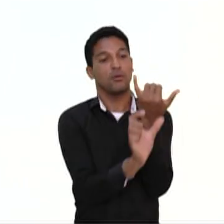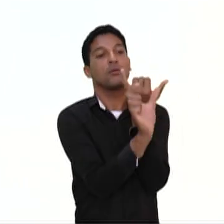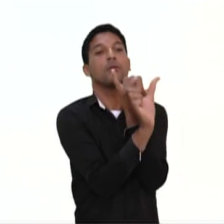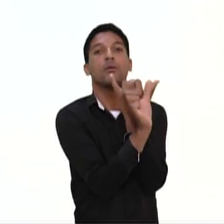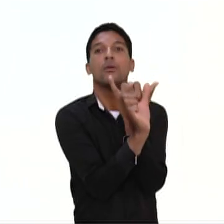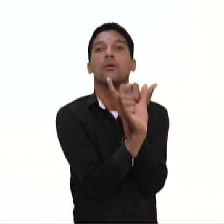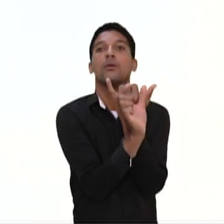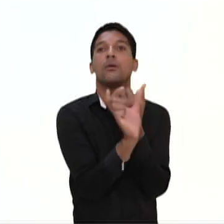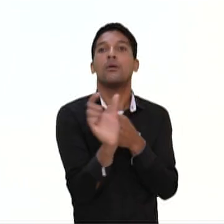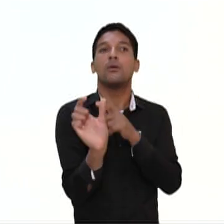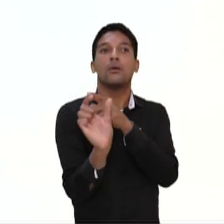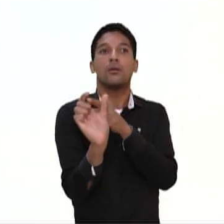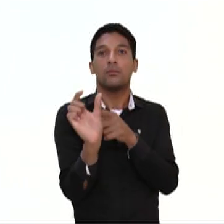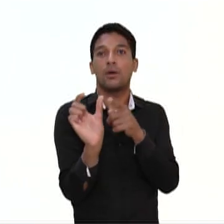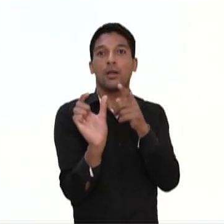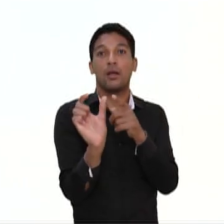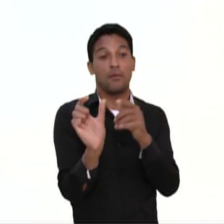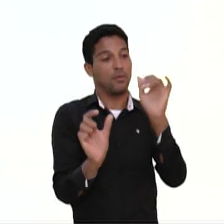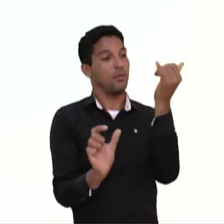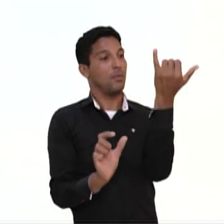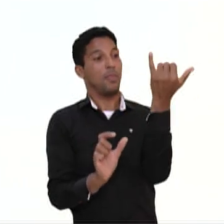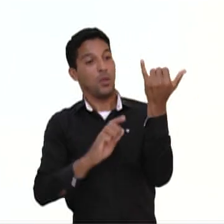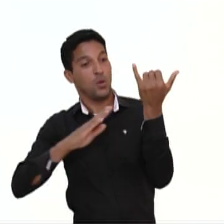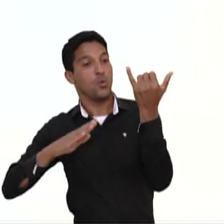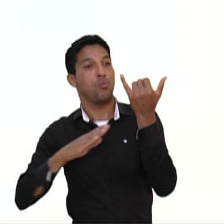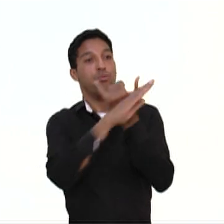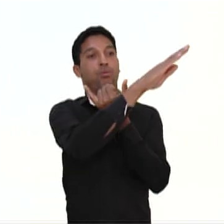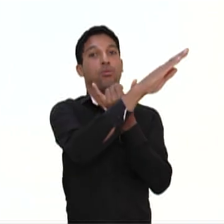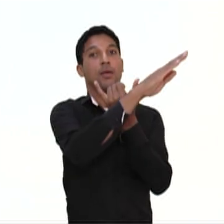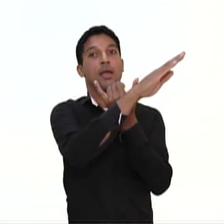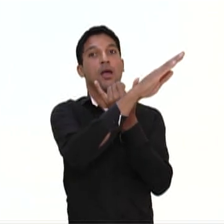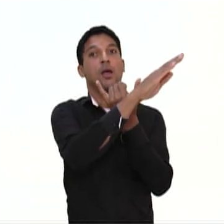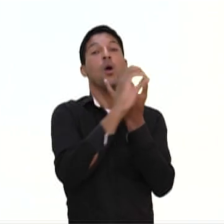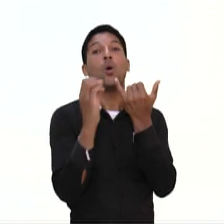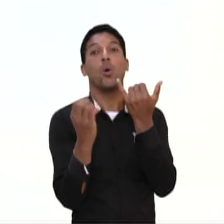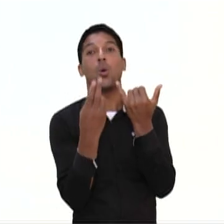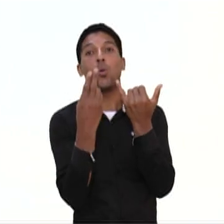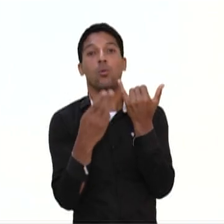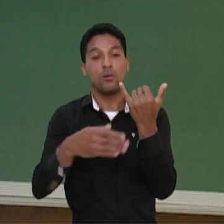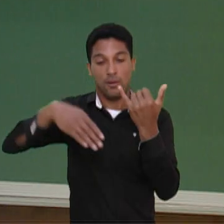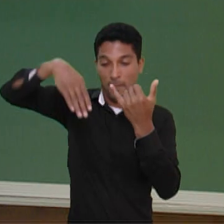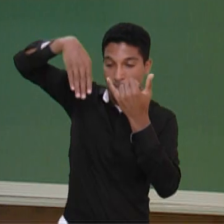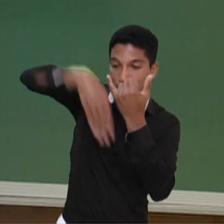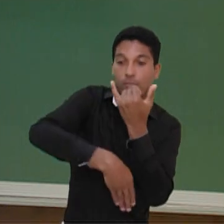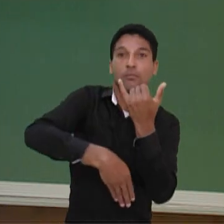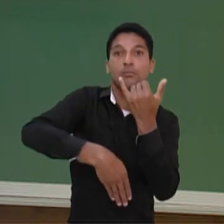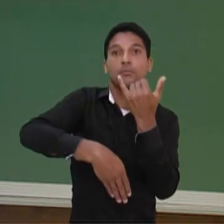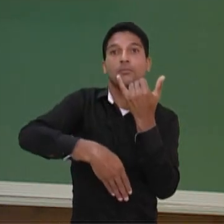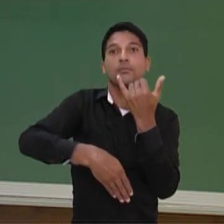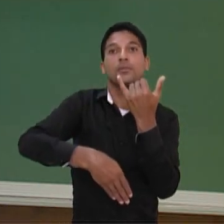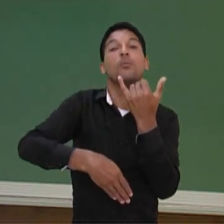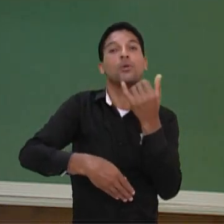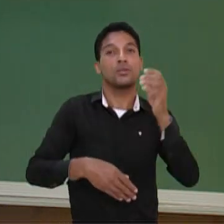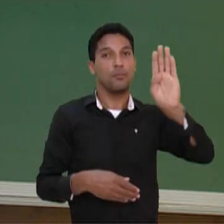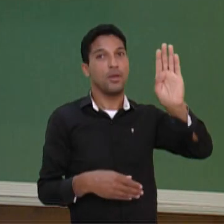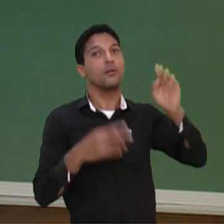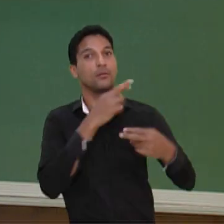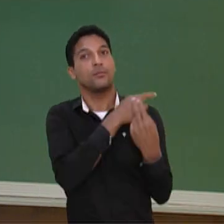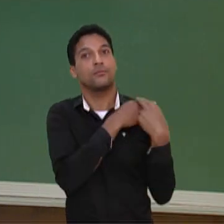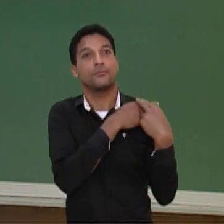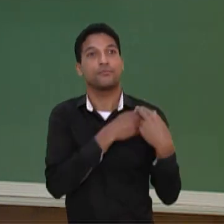ela, intercepta o eixo y no ramo crescente ou no ramo decrescente. Então, voltando lá,